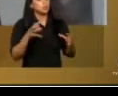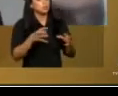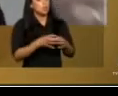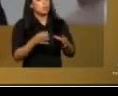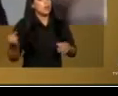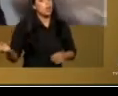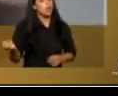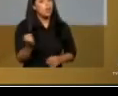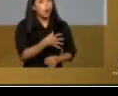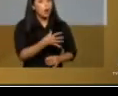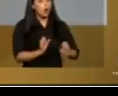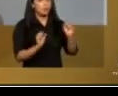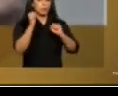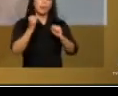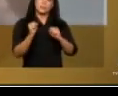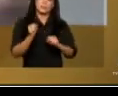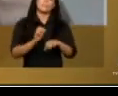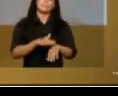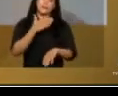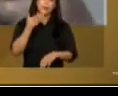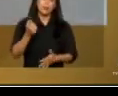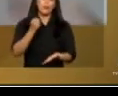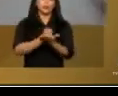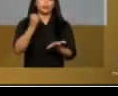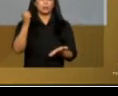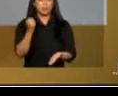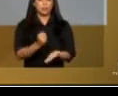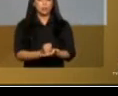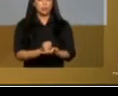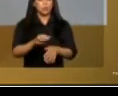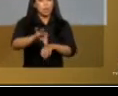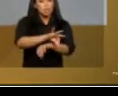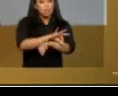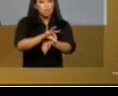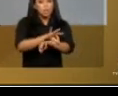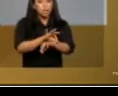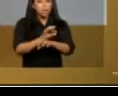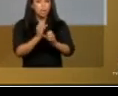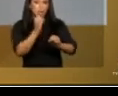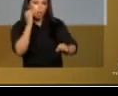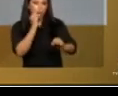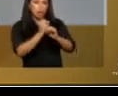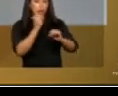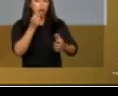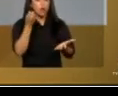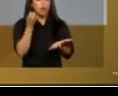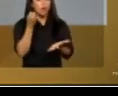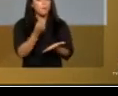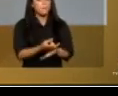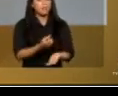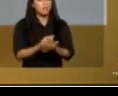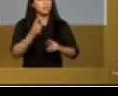construir novas refinarias, contratando serviços de engenharia, comprando materiais e equipamentos